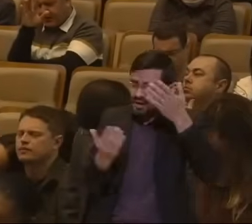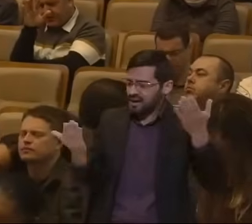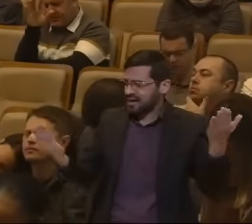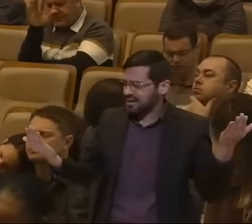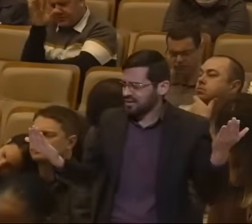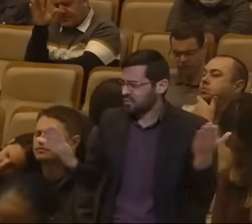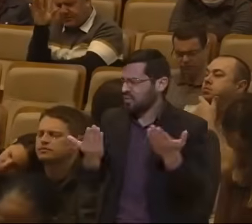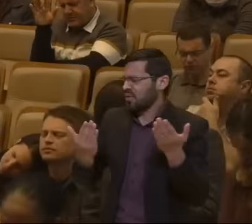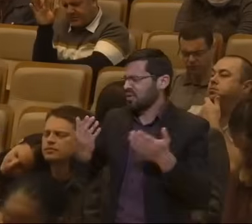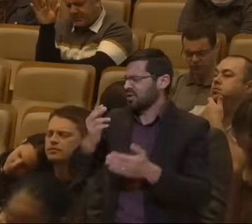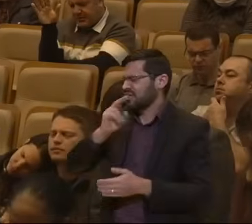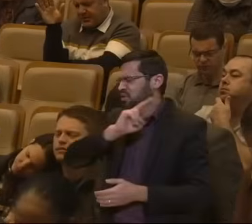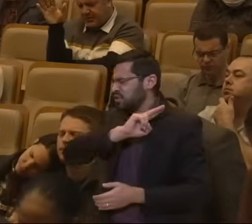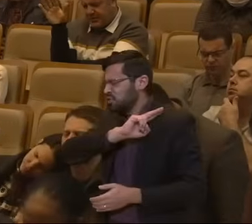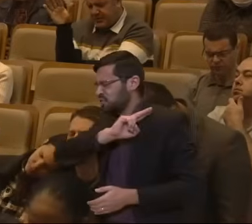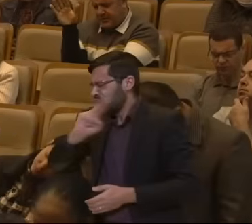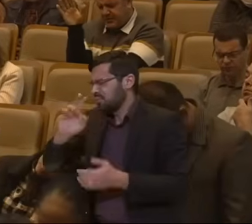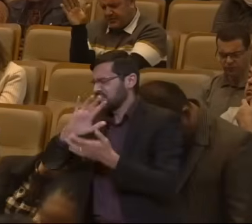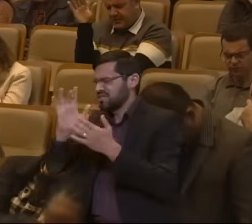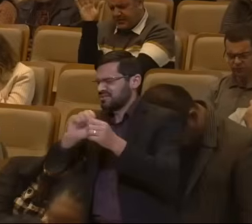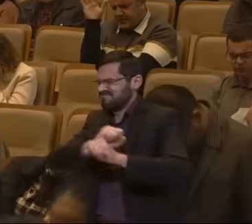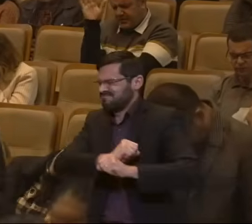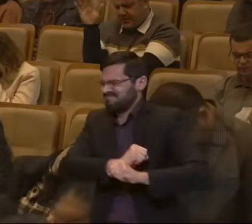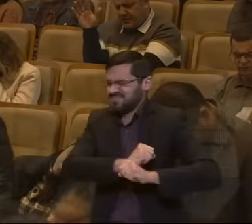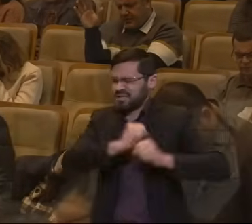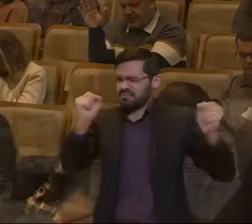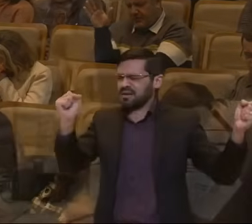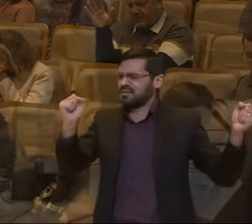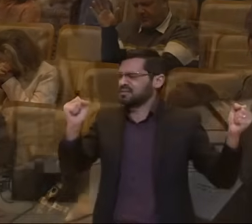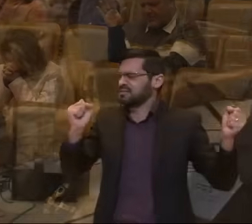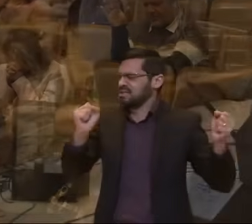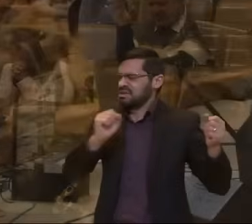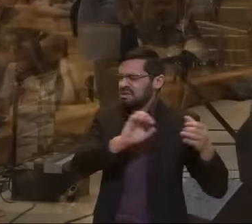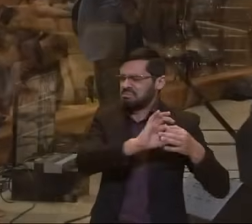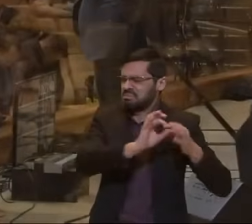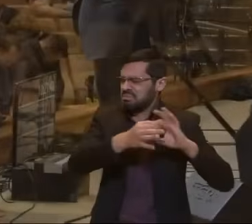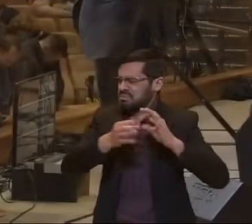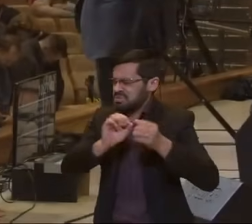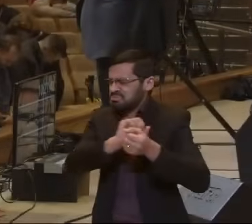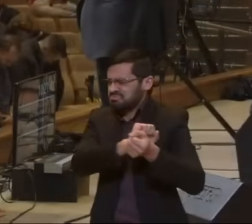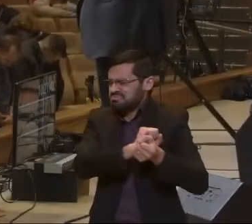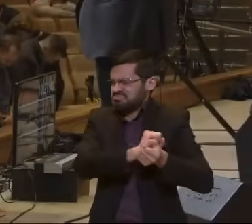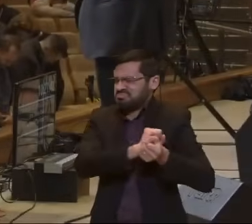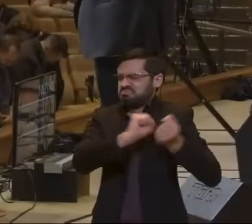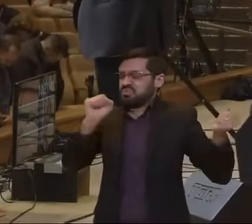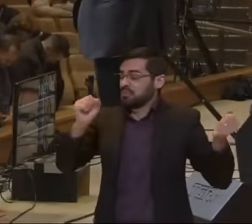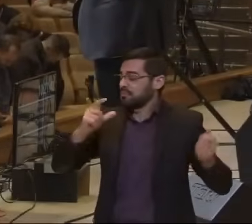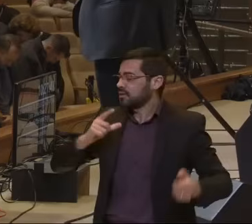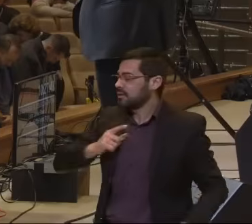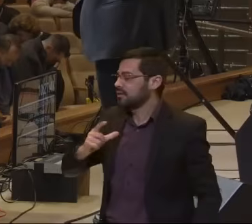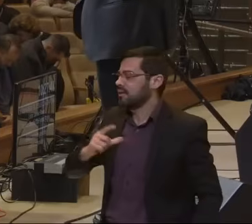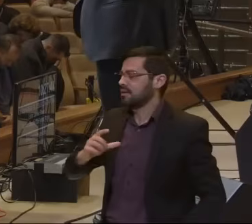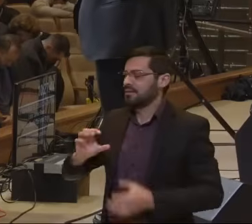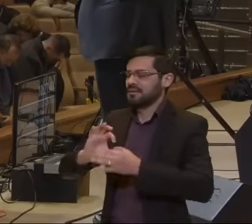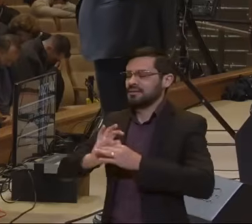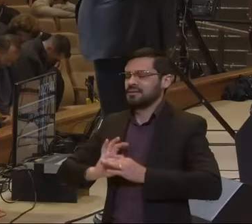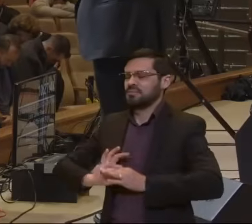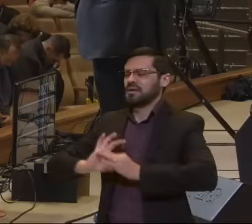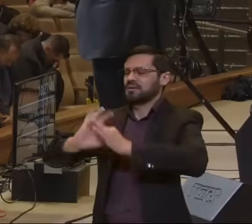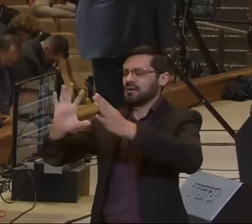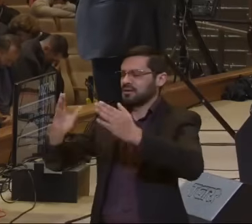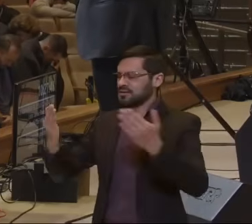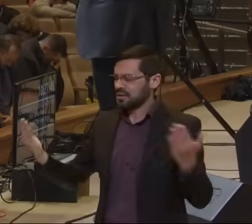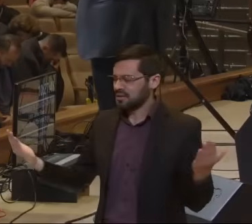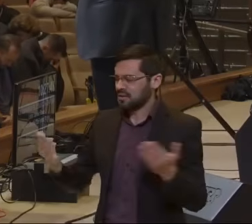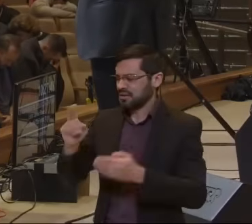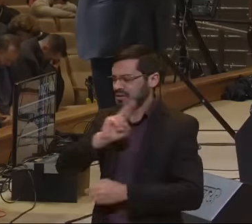deles, sejam arrebentadas em nome de Jesus as algemas, e que haja liberdade. E eu quero